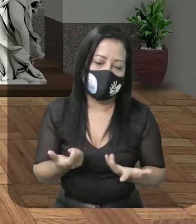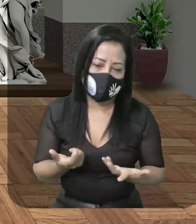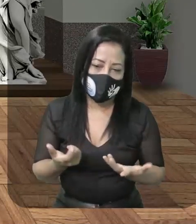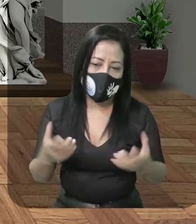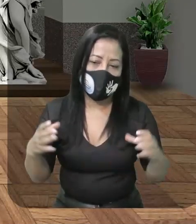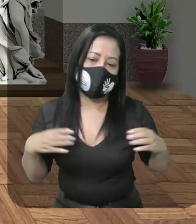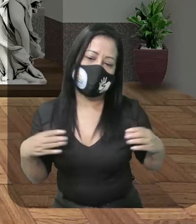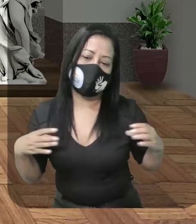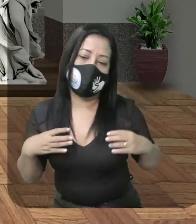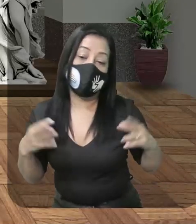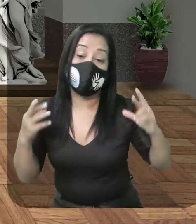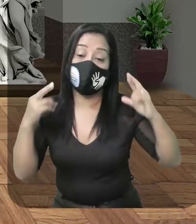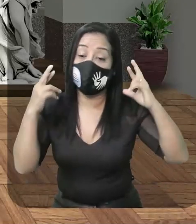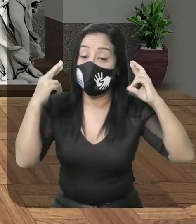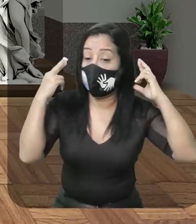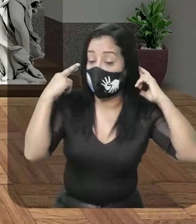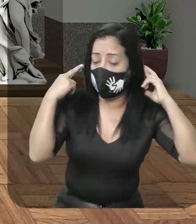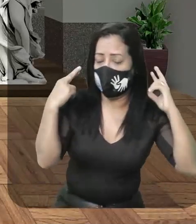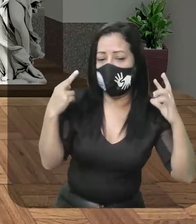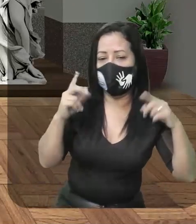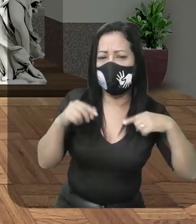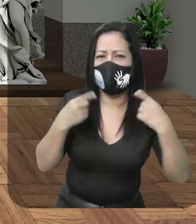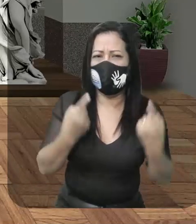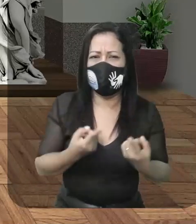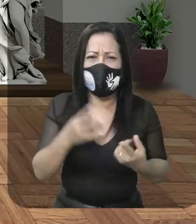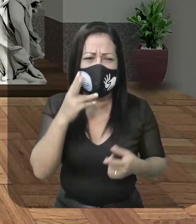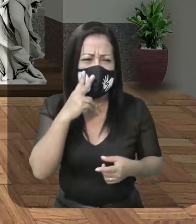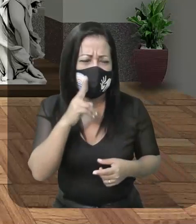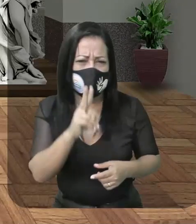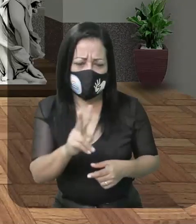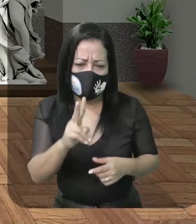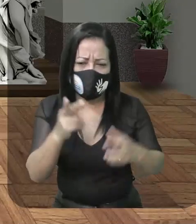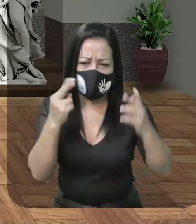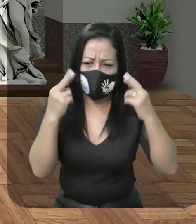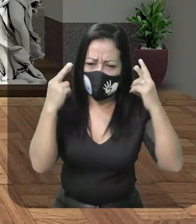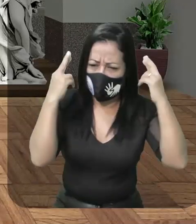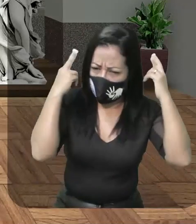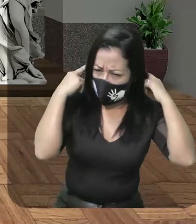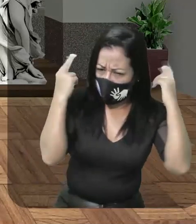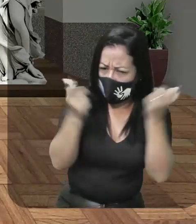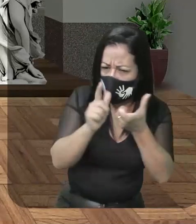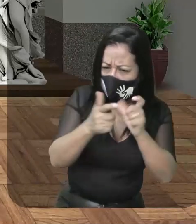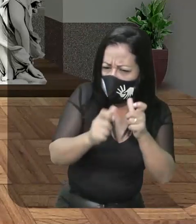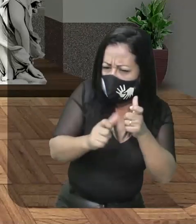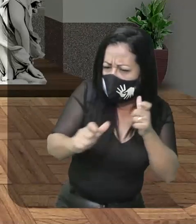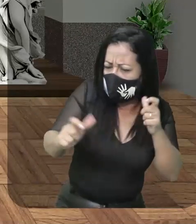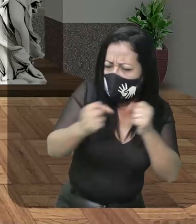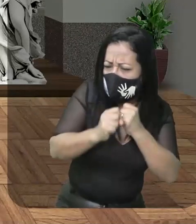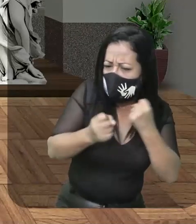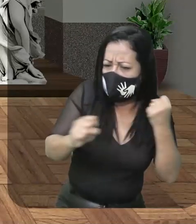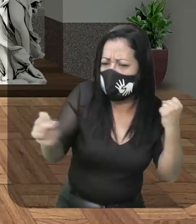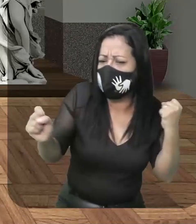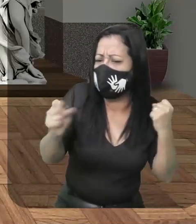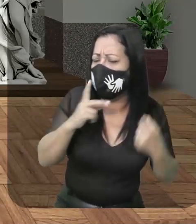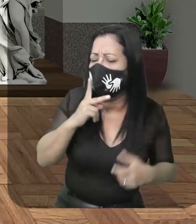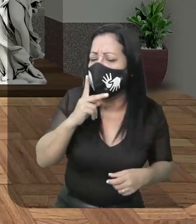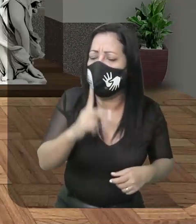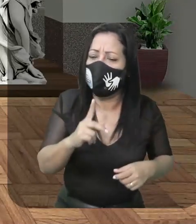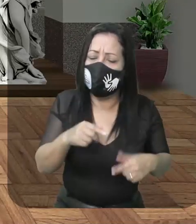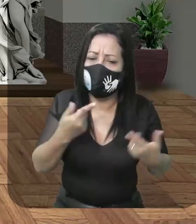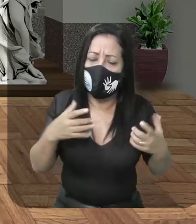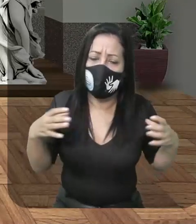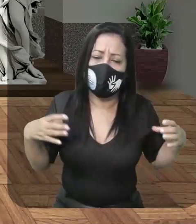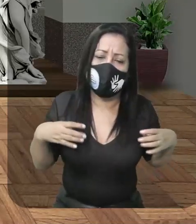cidades gregas, mas eles não viam naquele momento a Grécia como uma grande unidade. Essas cidades, elas são